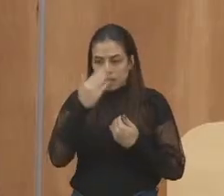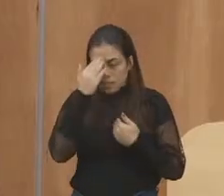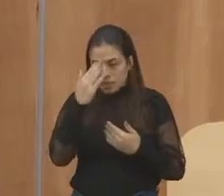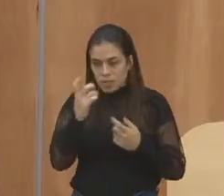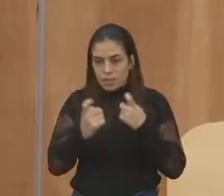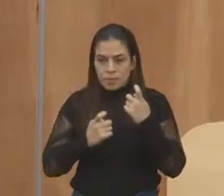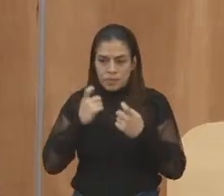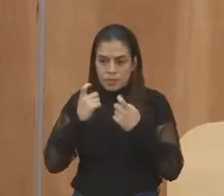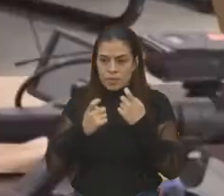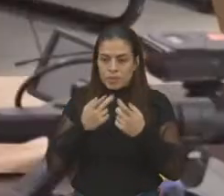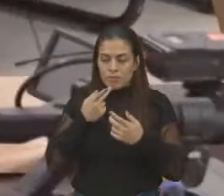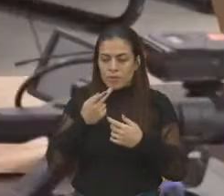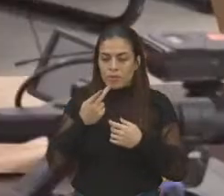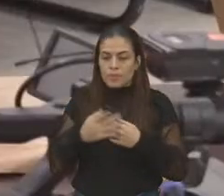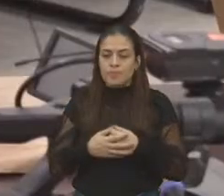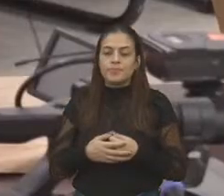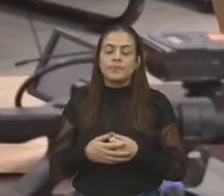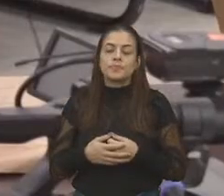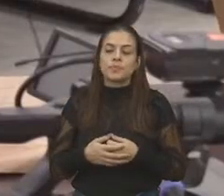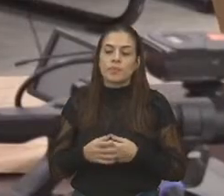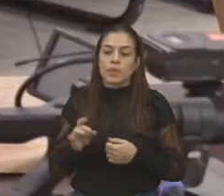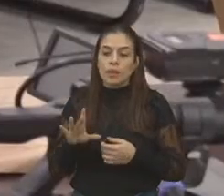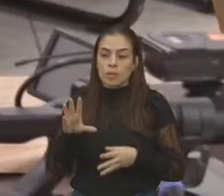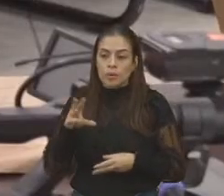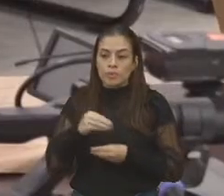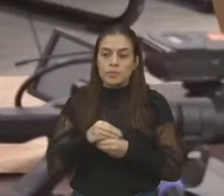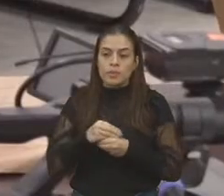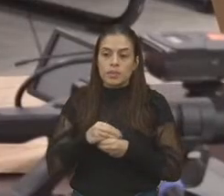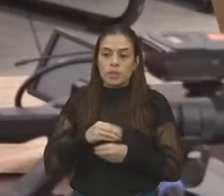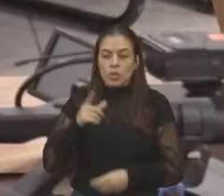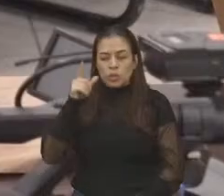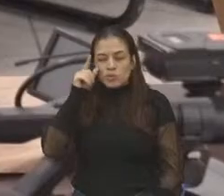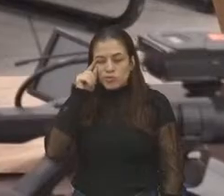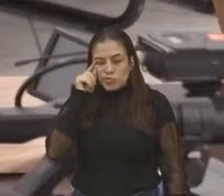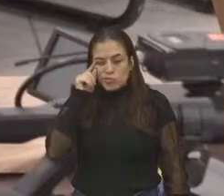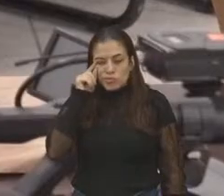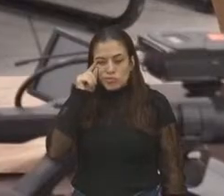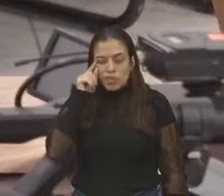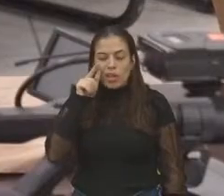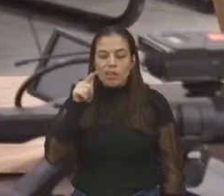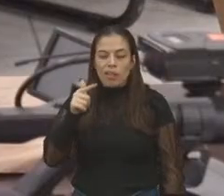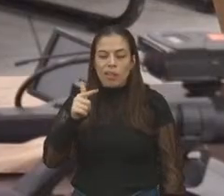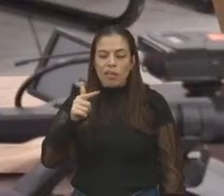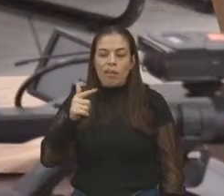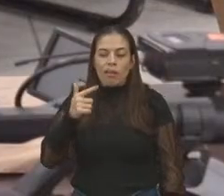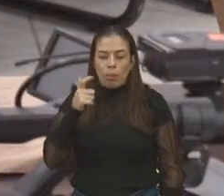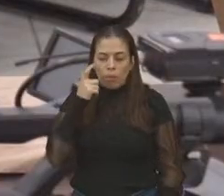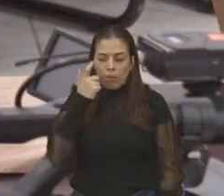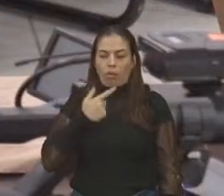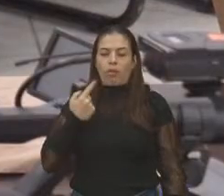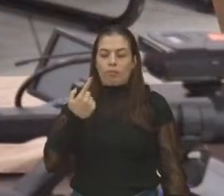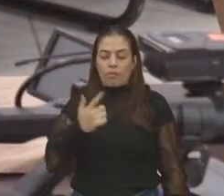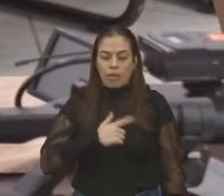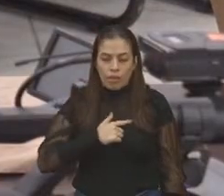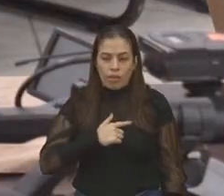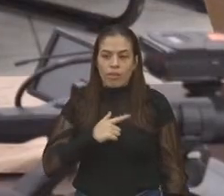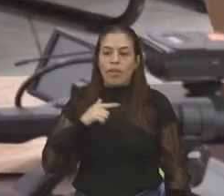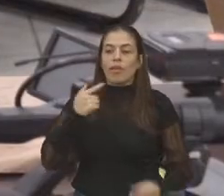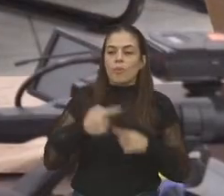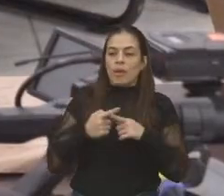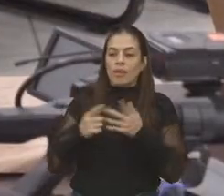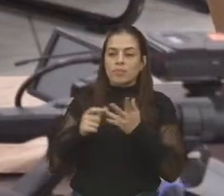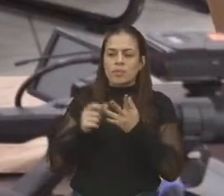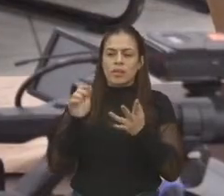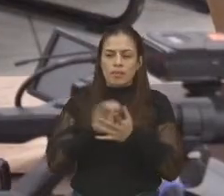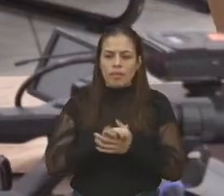as ponderações. Só para concluir, senhor presidente, o Jean está com a cara feia aqui, porque é dia dos namorados, a esposa dele está assistindo, sabendo que você vai chegar no horário,